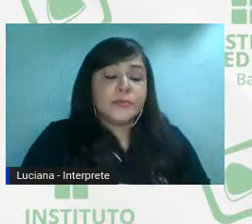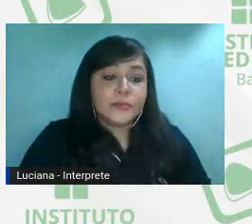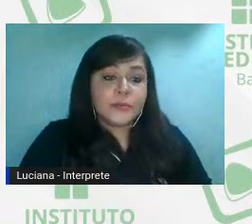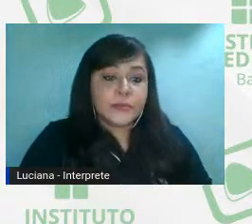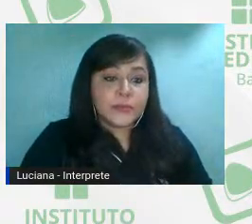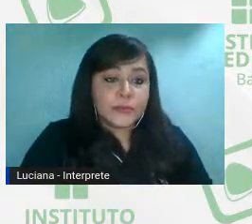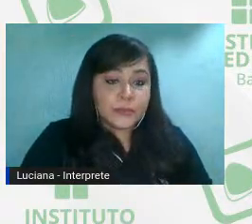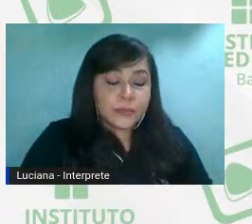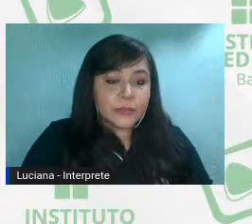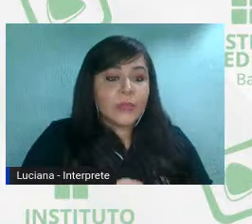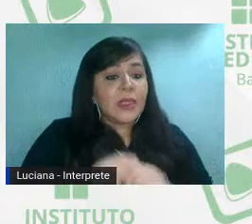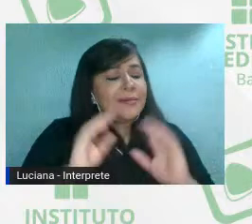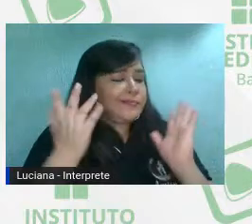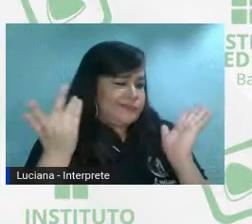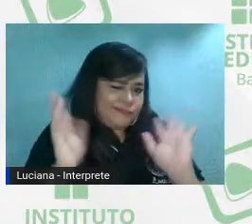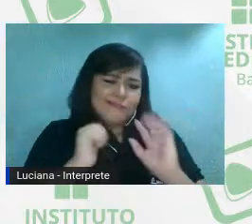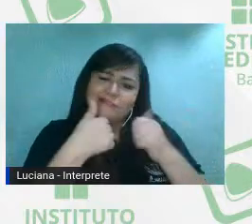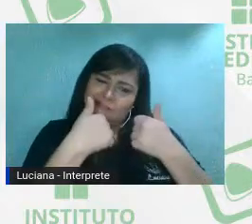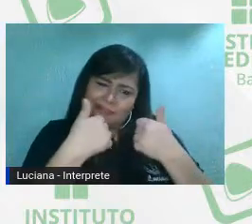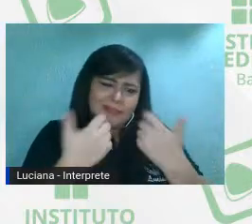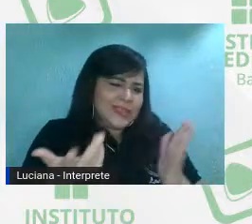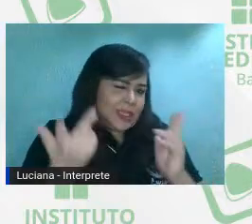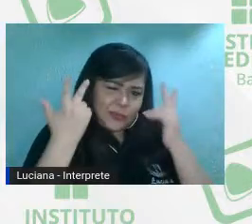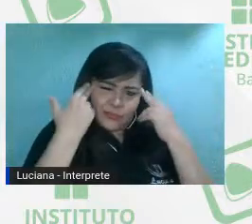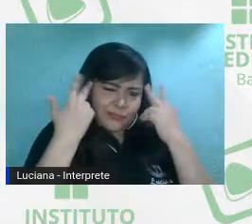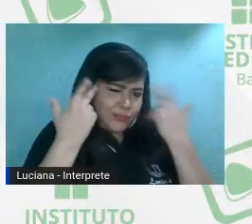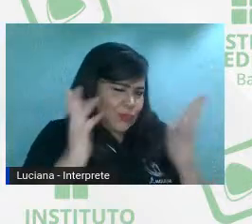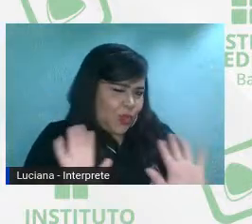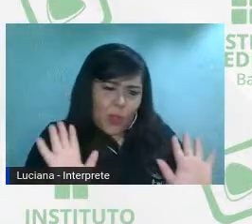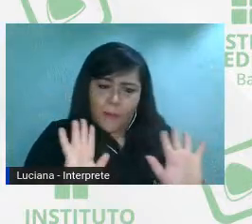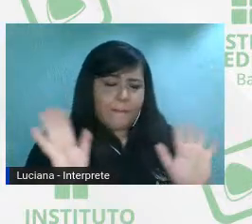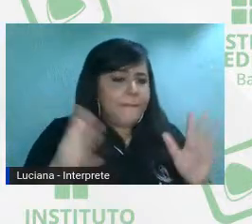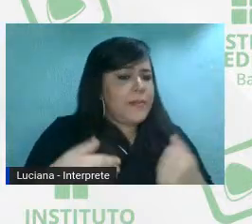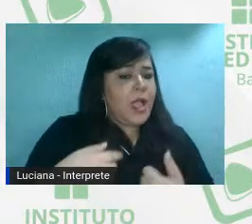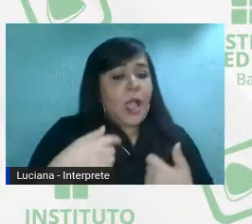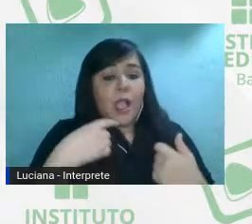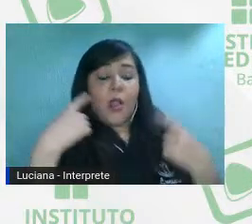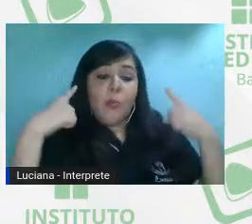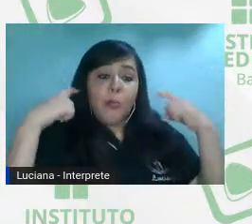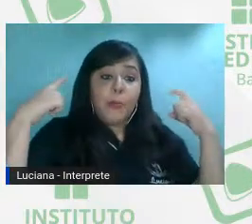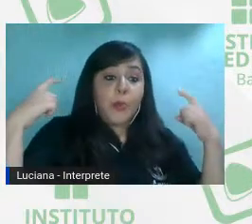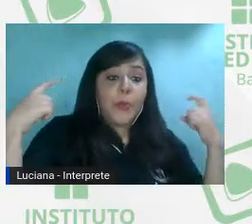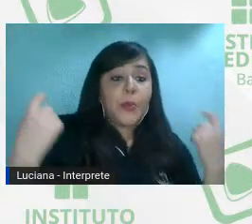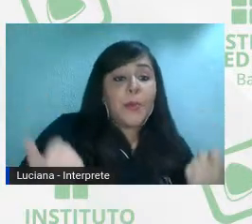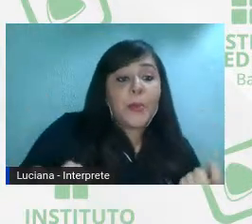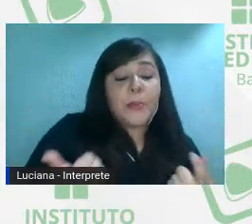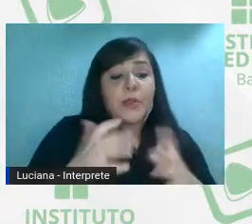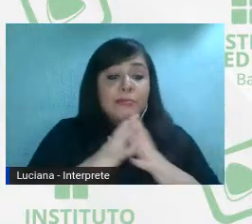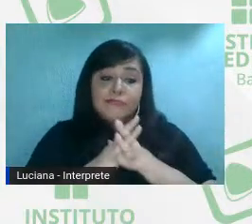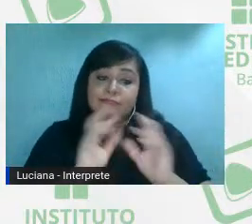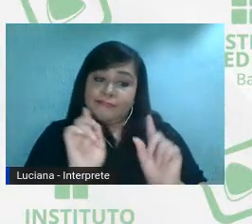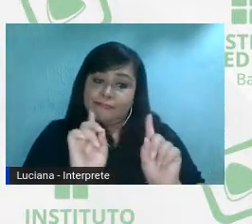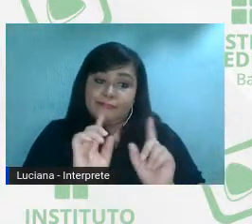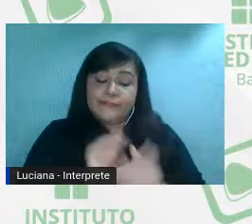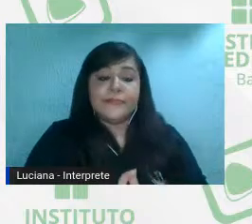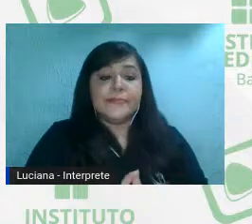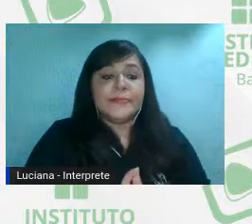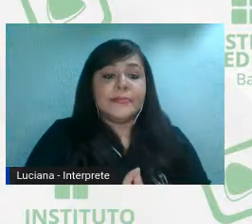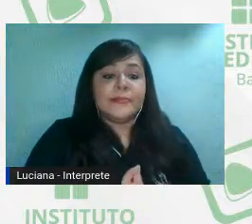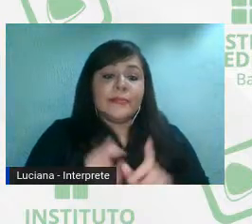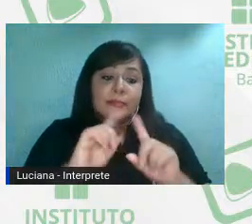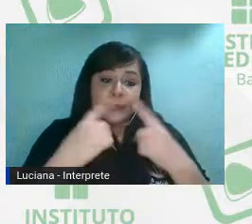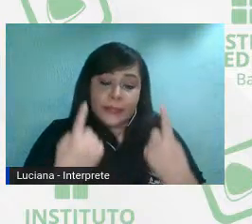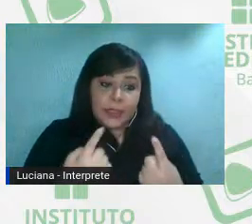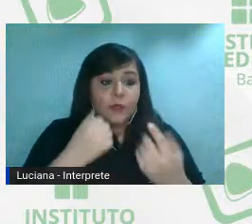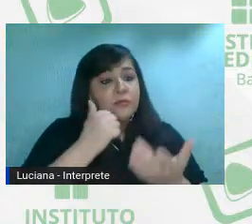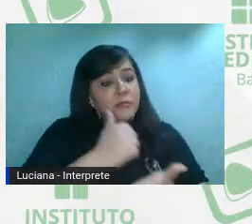barulho eu creio que não vai me atrapalhar com você com o microfone desligado. Nicole, deixa que eu ajudo nessa questão. Espera